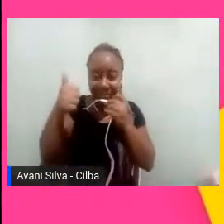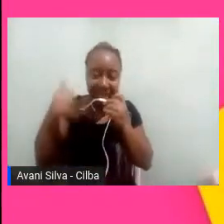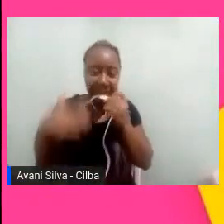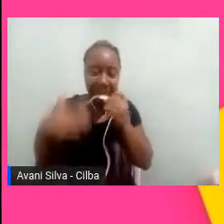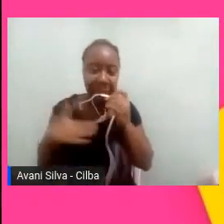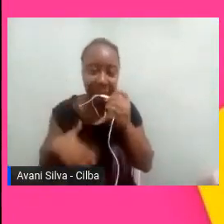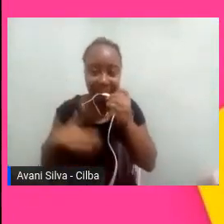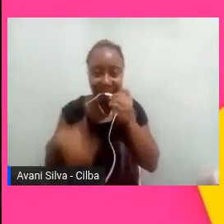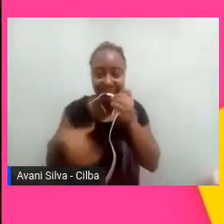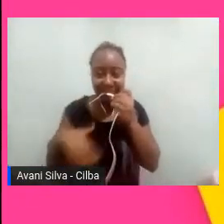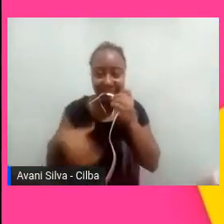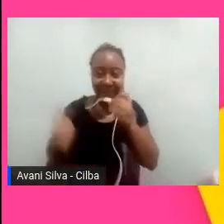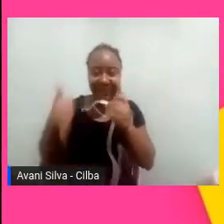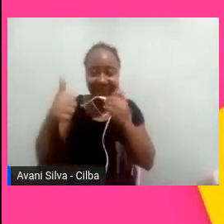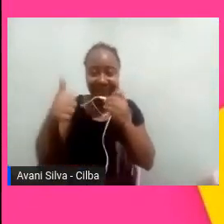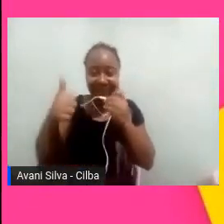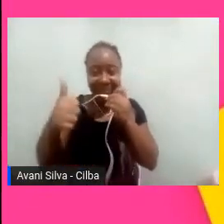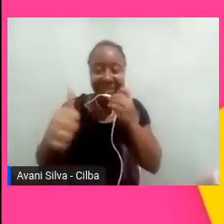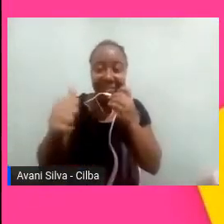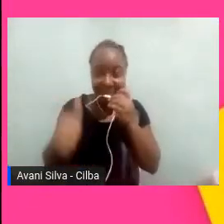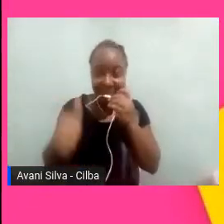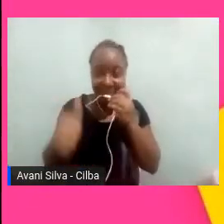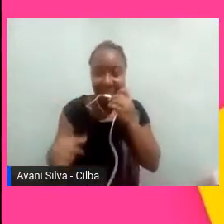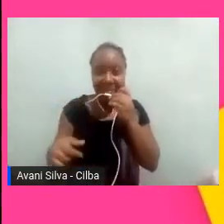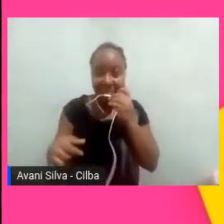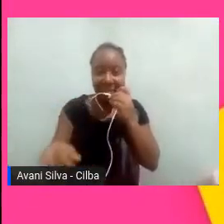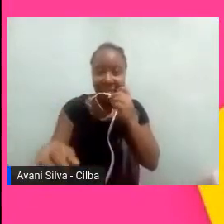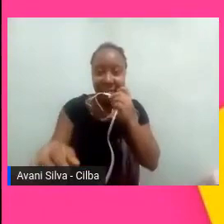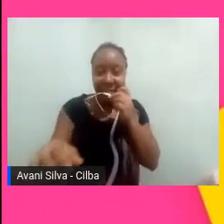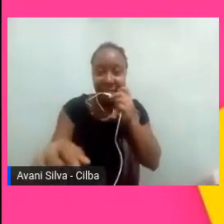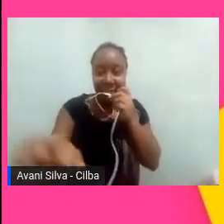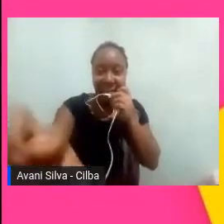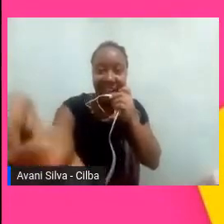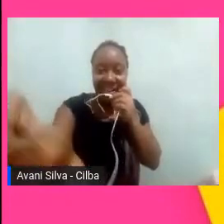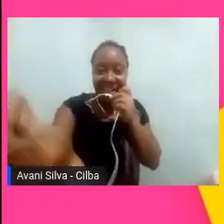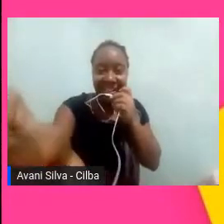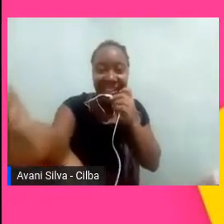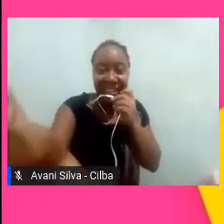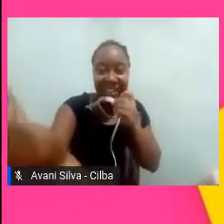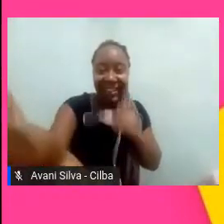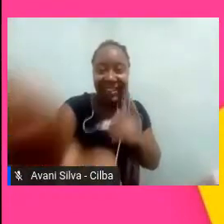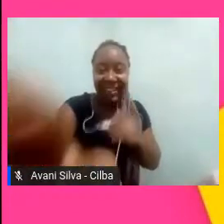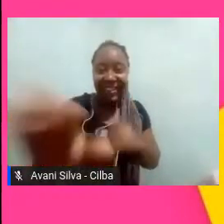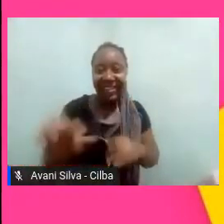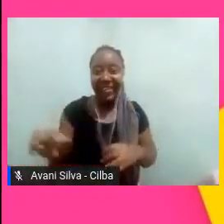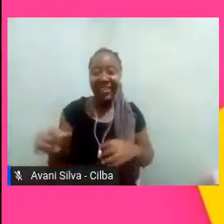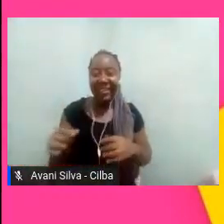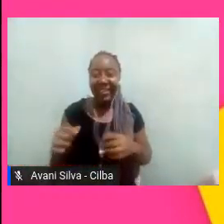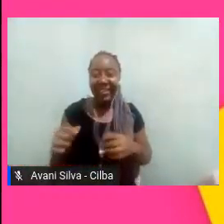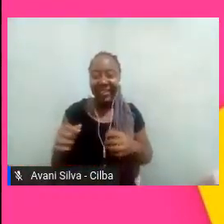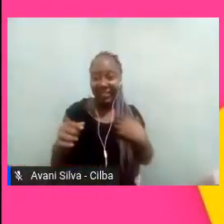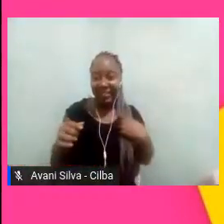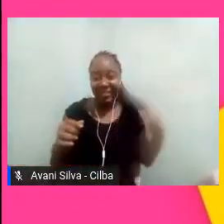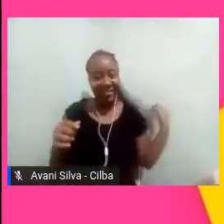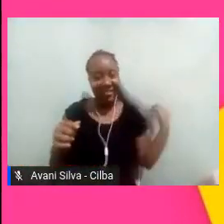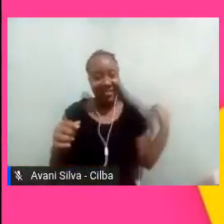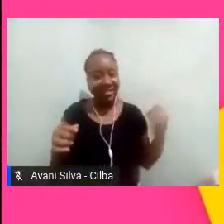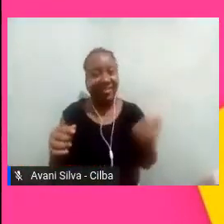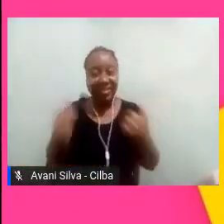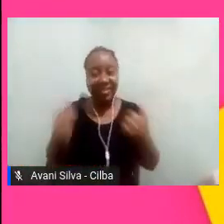bem. Tranquilo. O seu microfone não funcionou, mas eu entendi o joinha. Obrigada. Qualquer coisa, por favor, avisa,